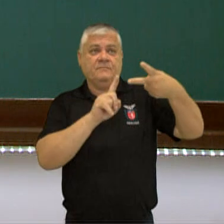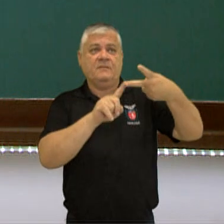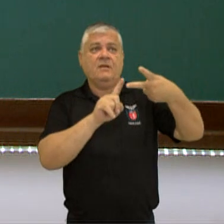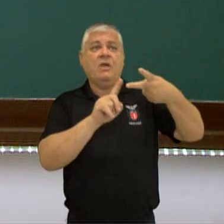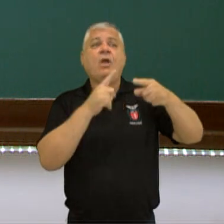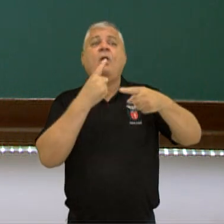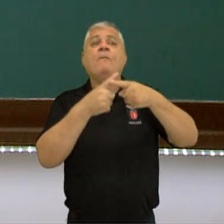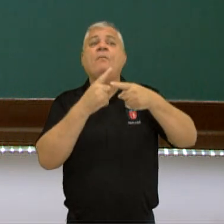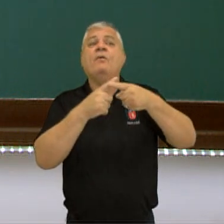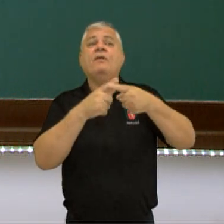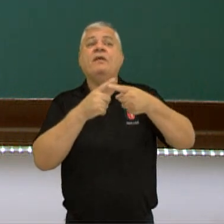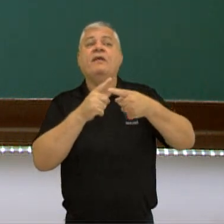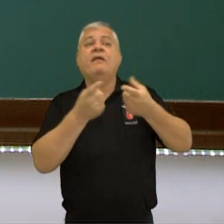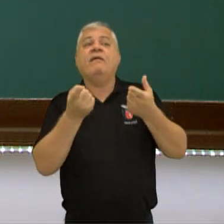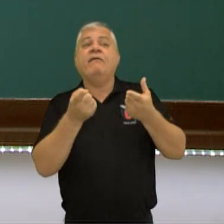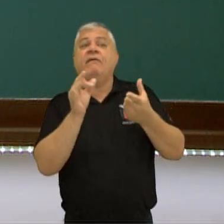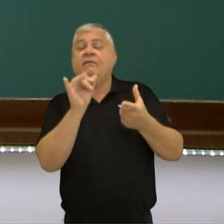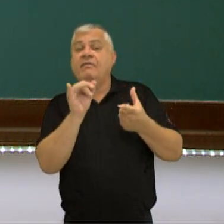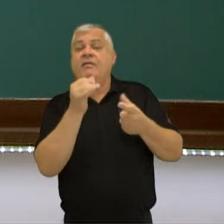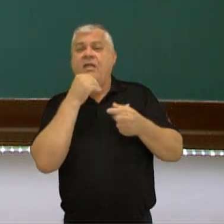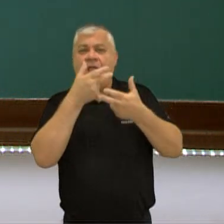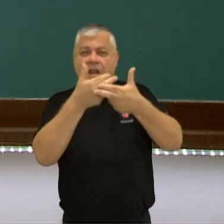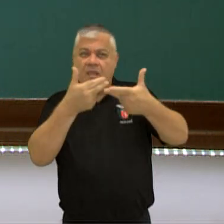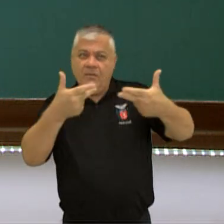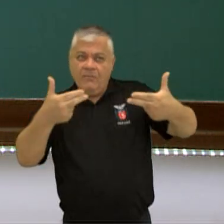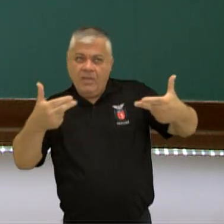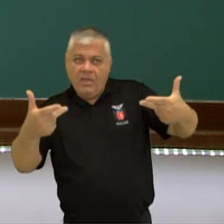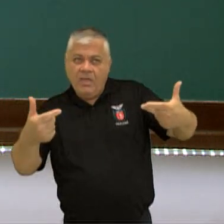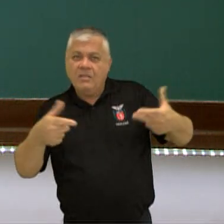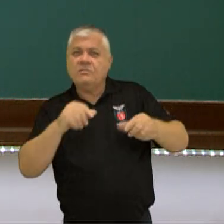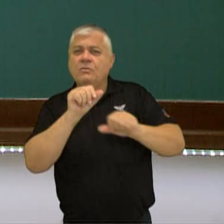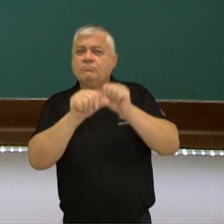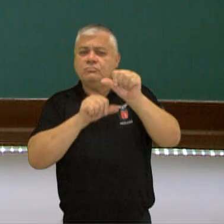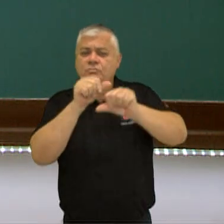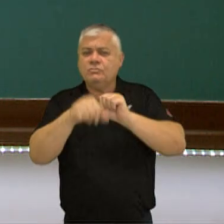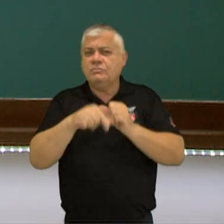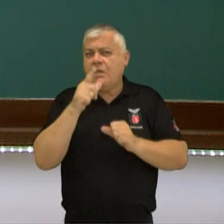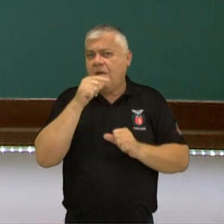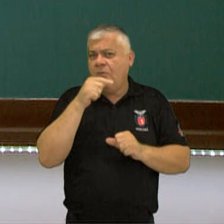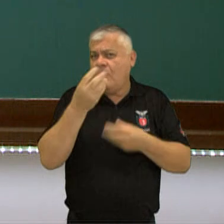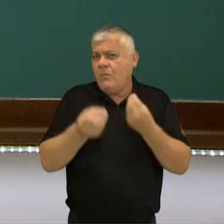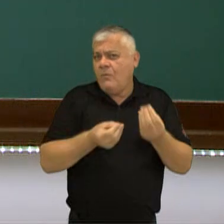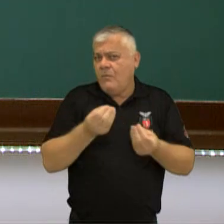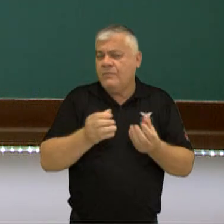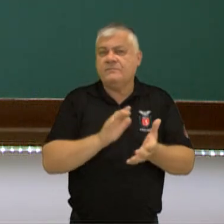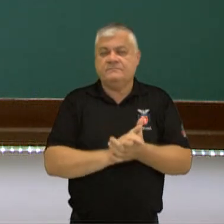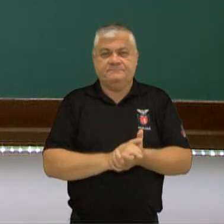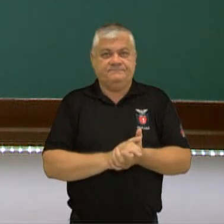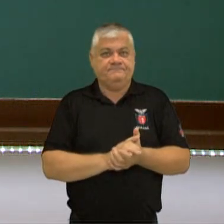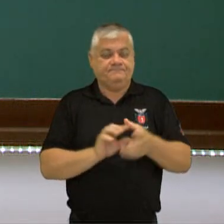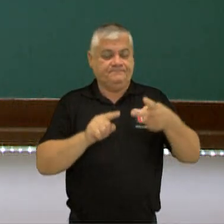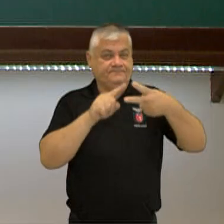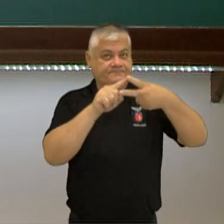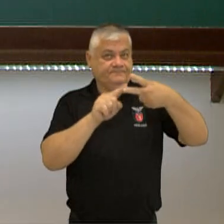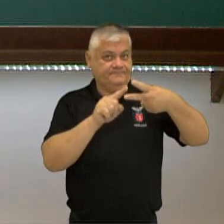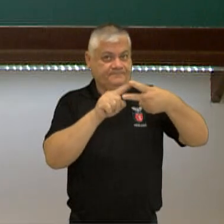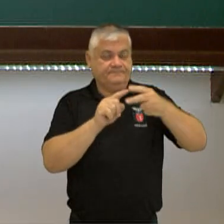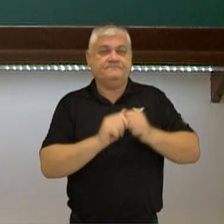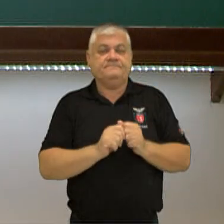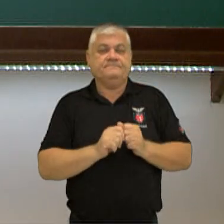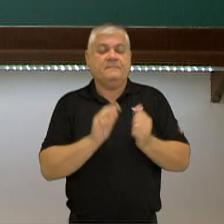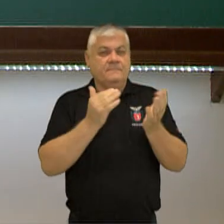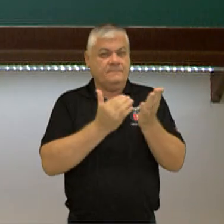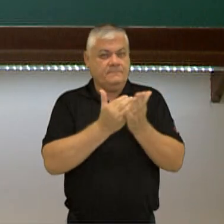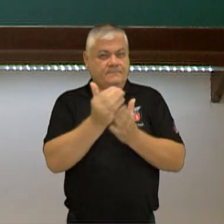realizam hibridização? Então, são dois questionamentos que a gente precisa responder, tá bem? Então, vamos lá. Iniciamos com o átomo de